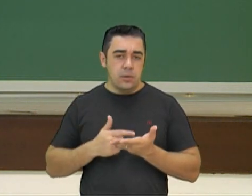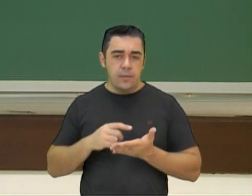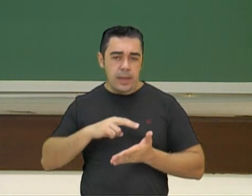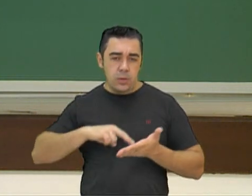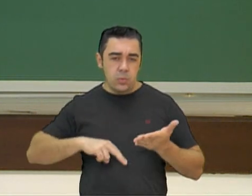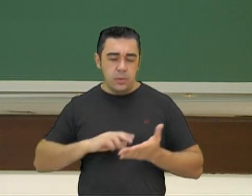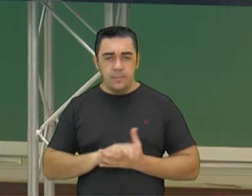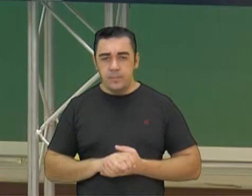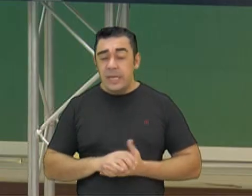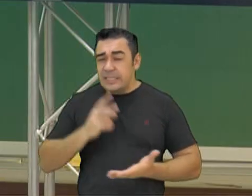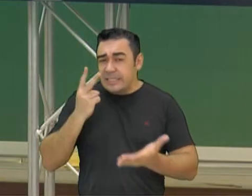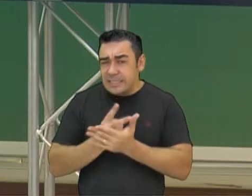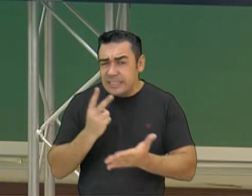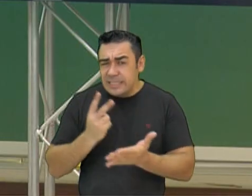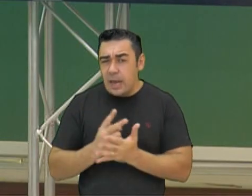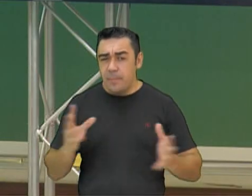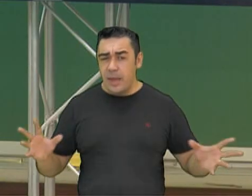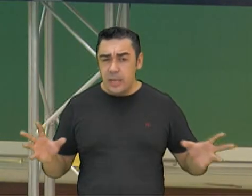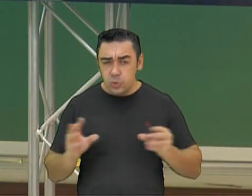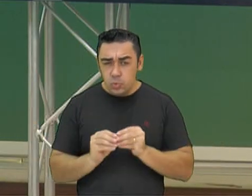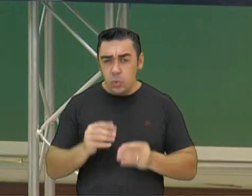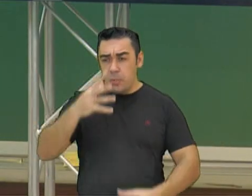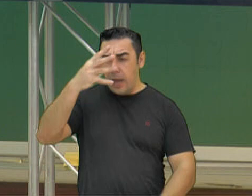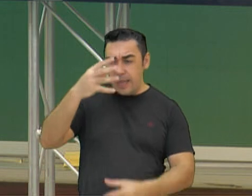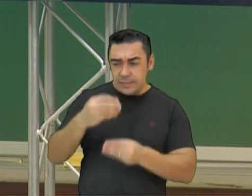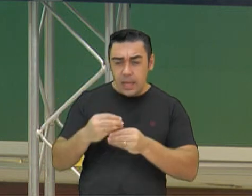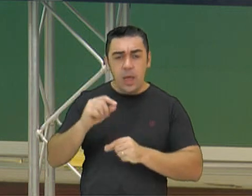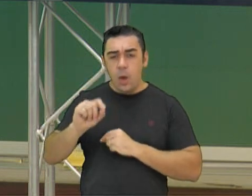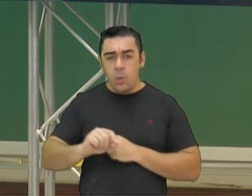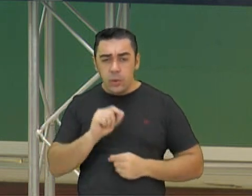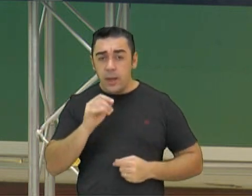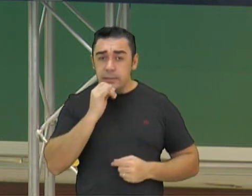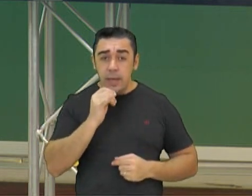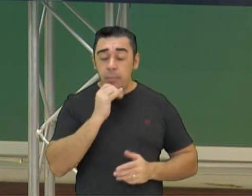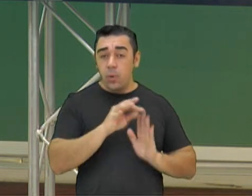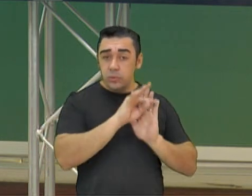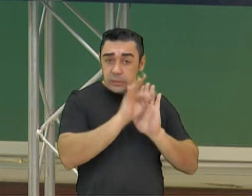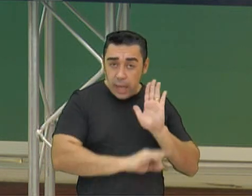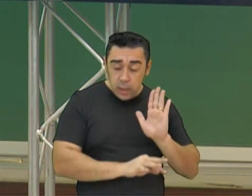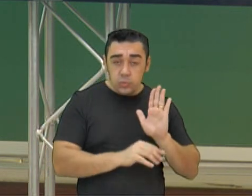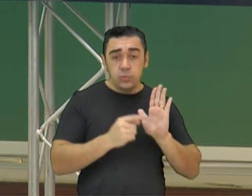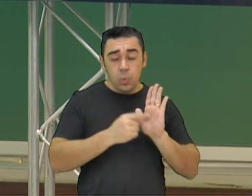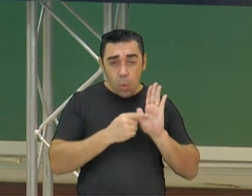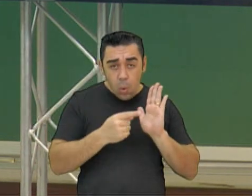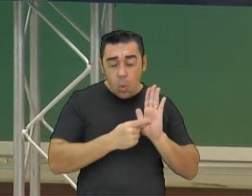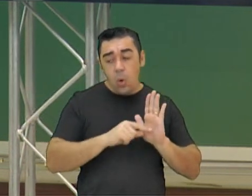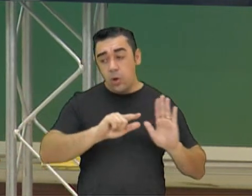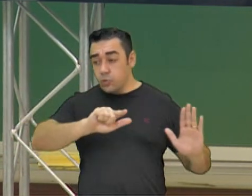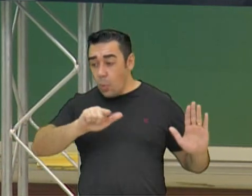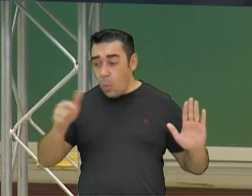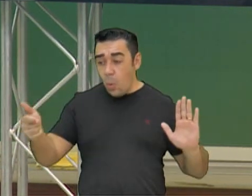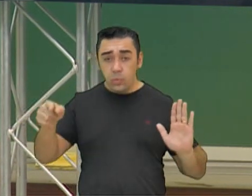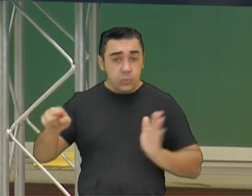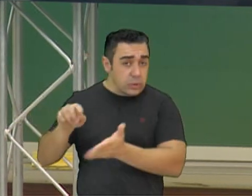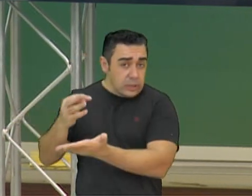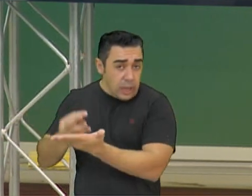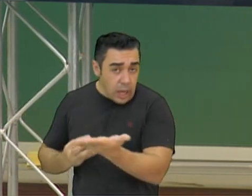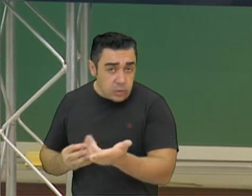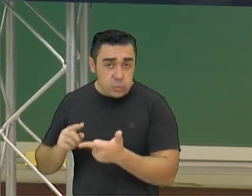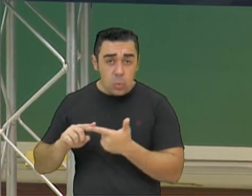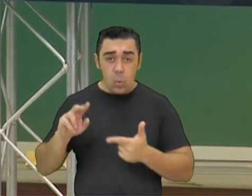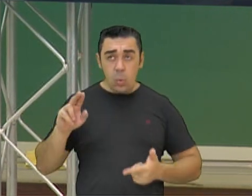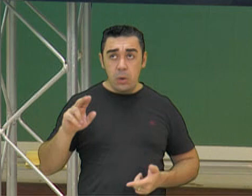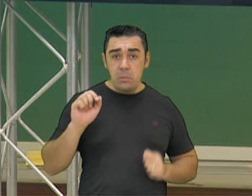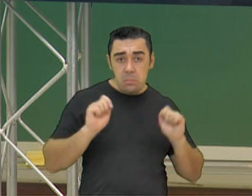algo. Você escreve sobre uma outra obra, você produz um texto sobre um outro texto. Seja esse outro texto que quer que